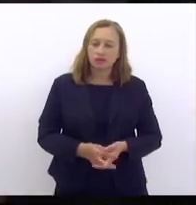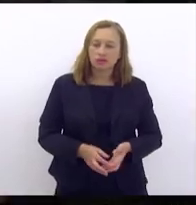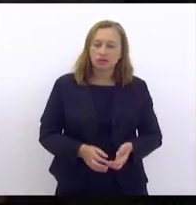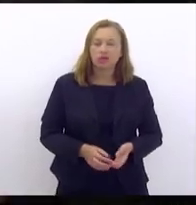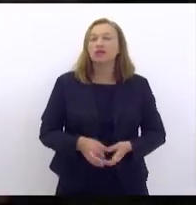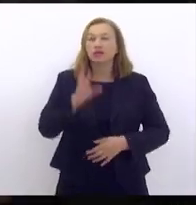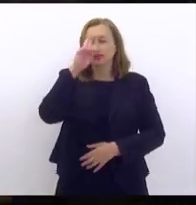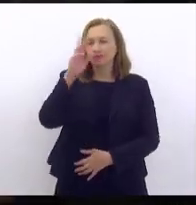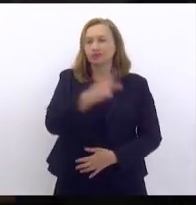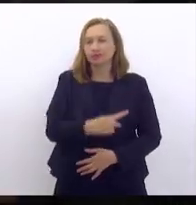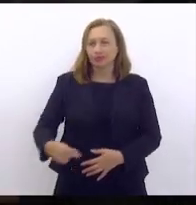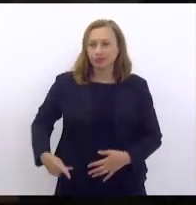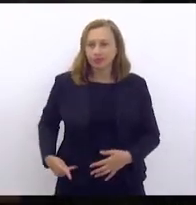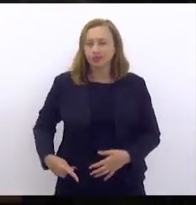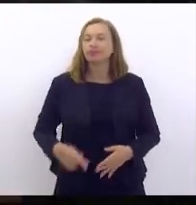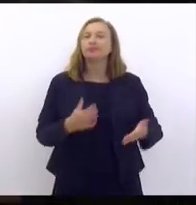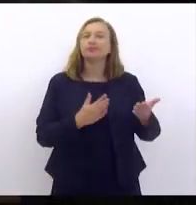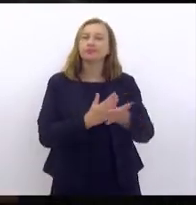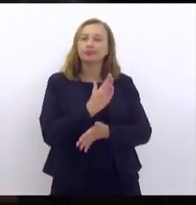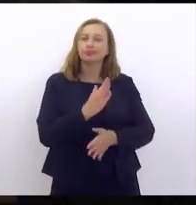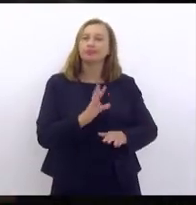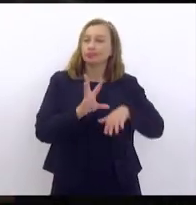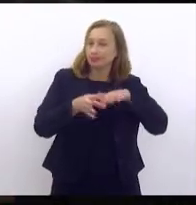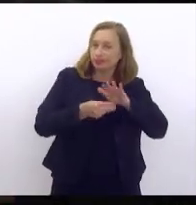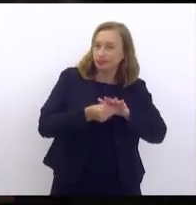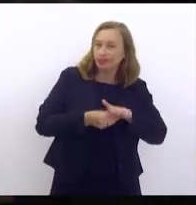Senhor presidente, parecer é favorável às emendas